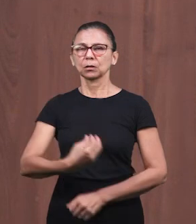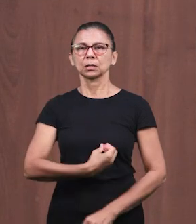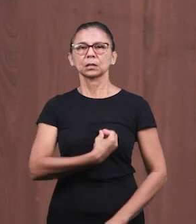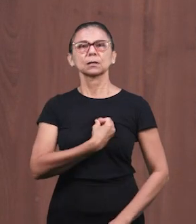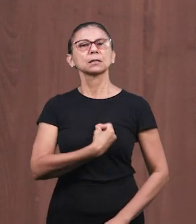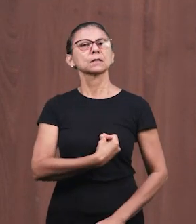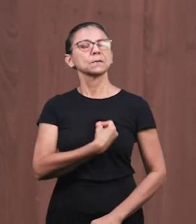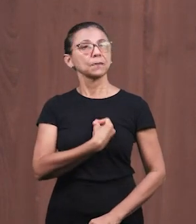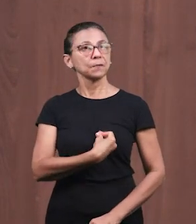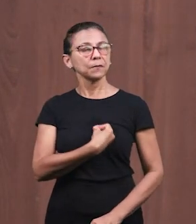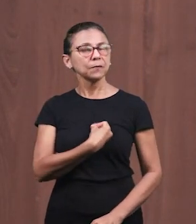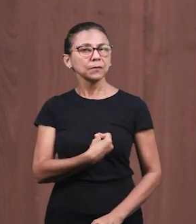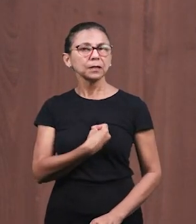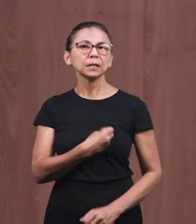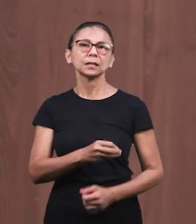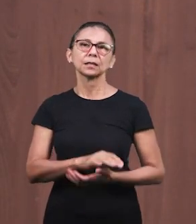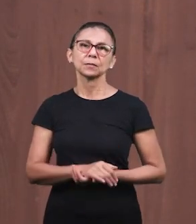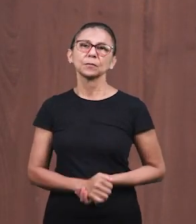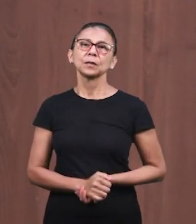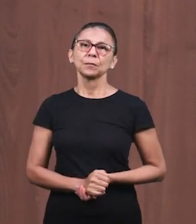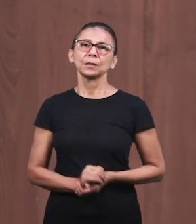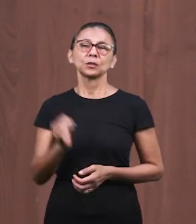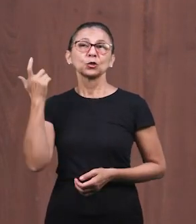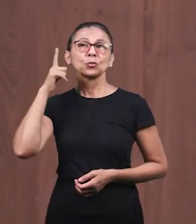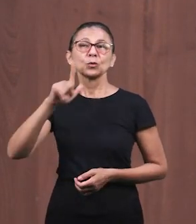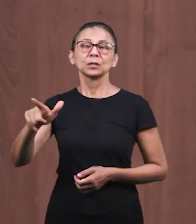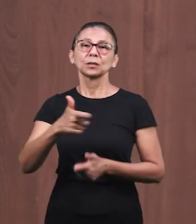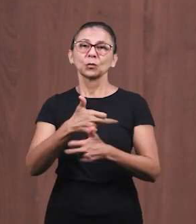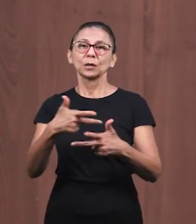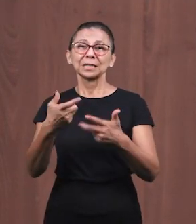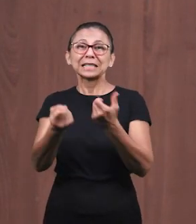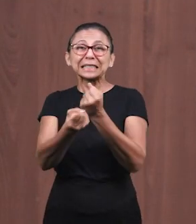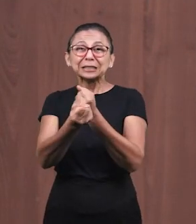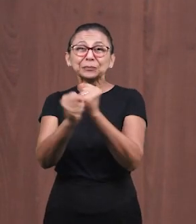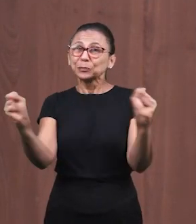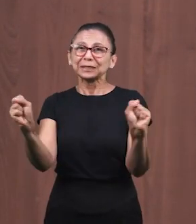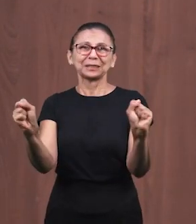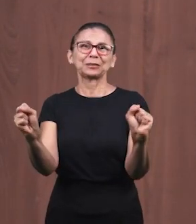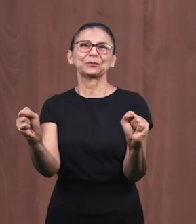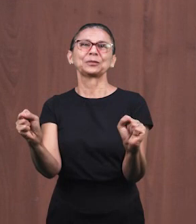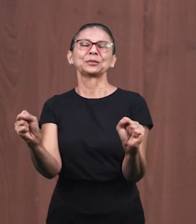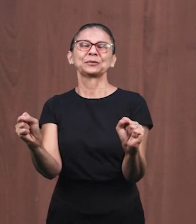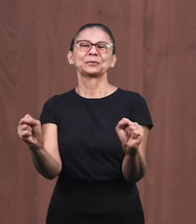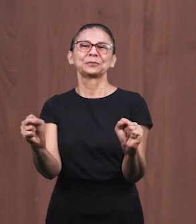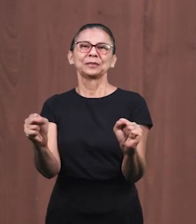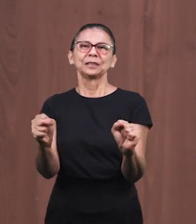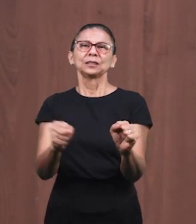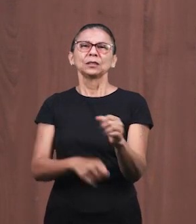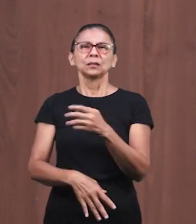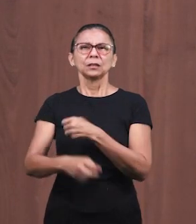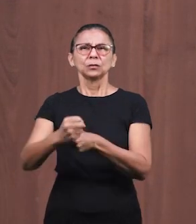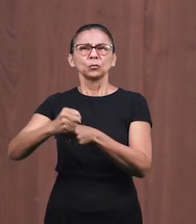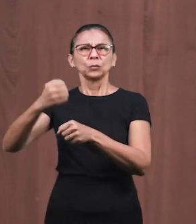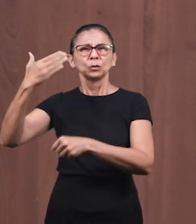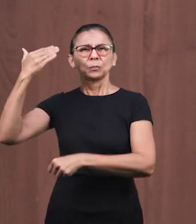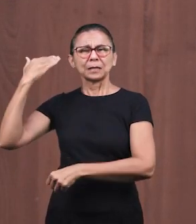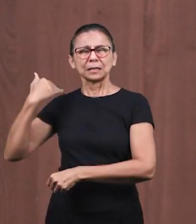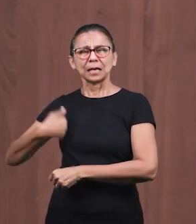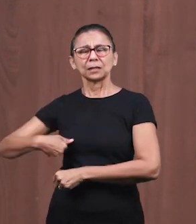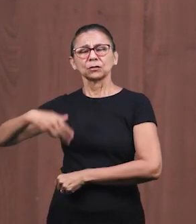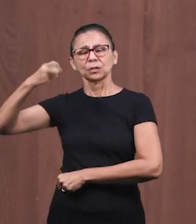para realizar o que muitas vezes é impossível aos nossos olhos. Como estamos dizendo desde o ano passado,